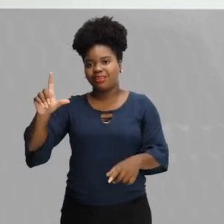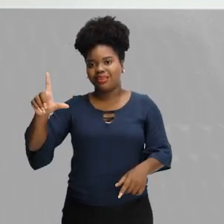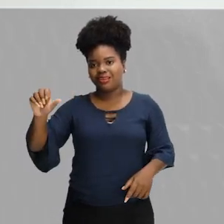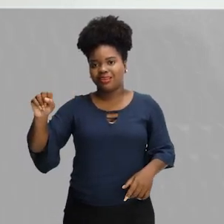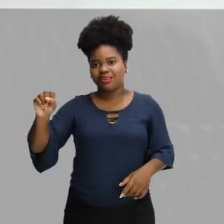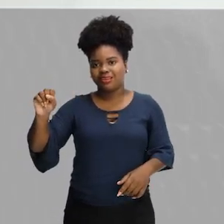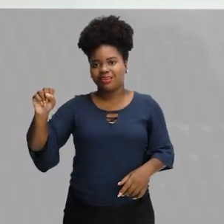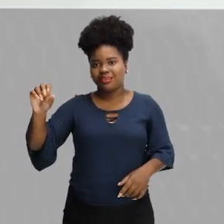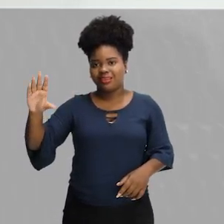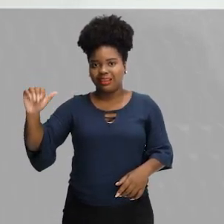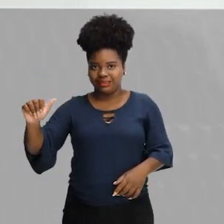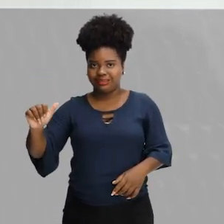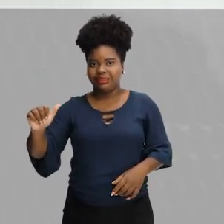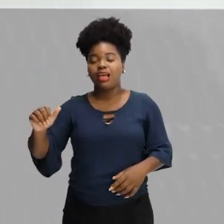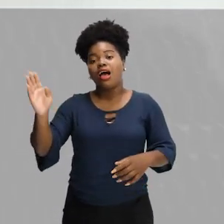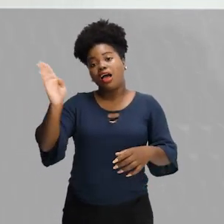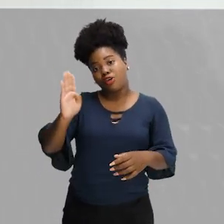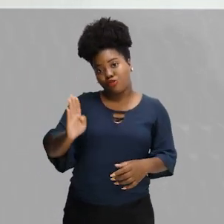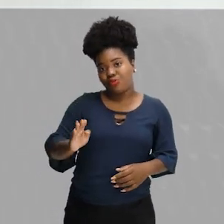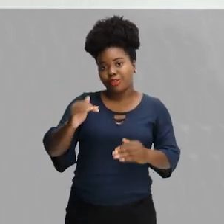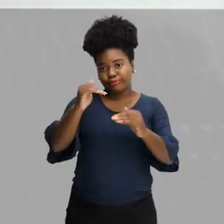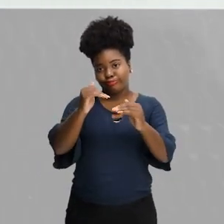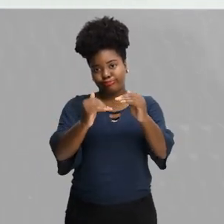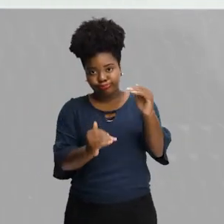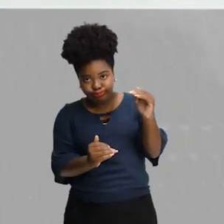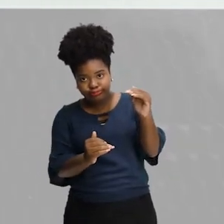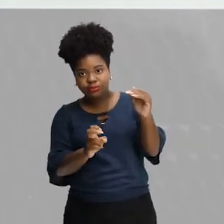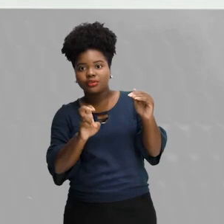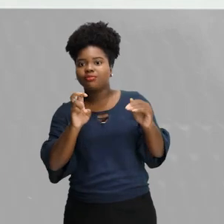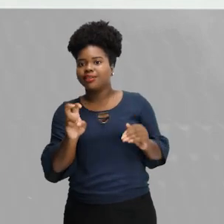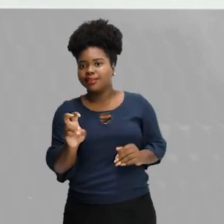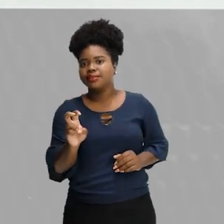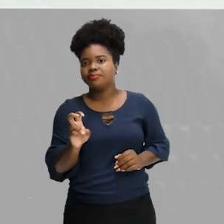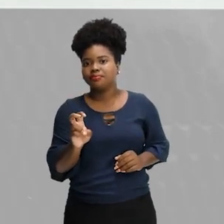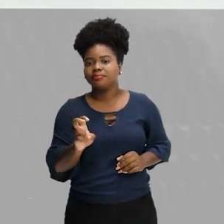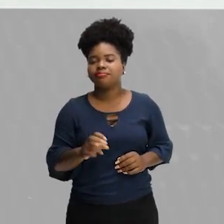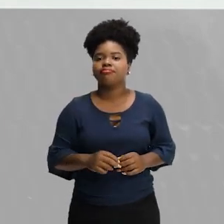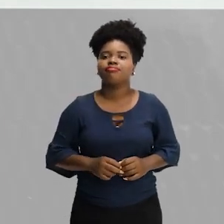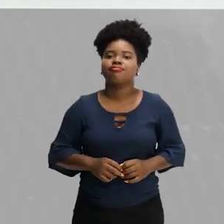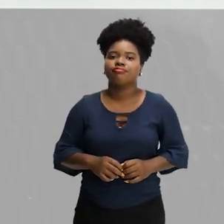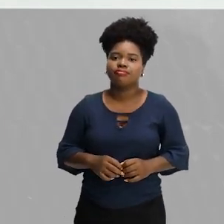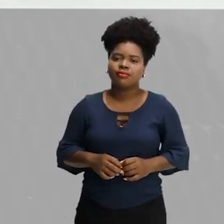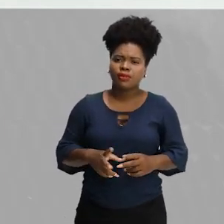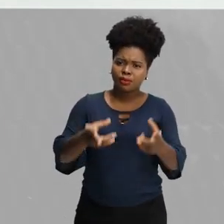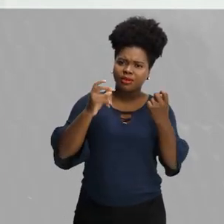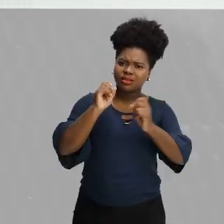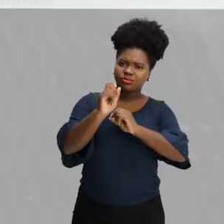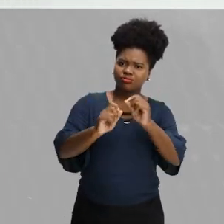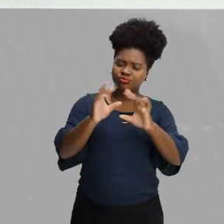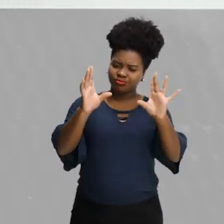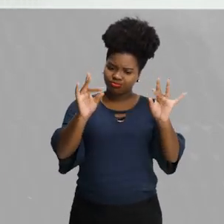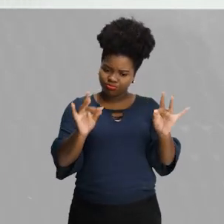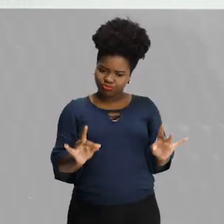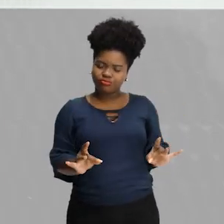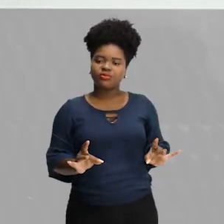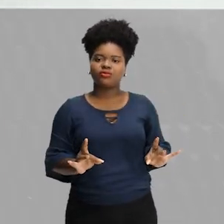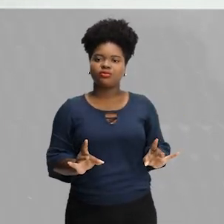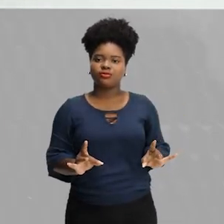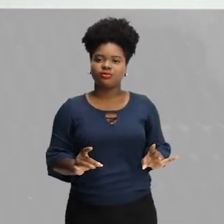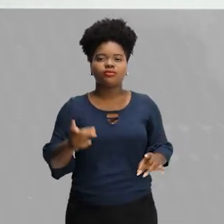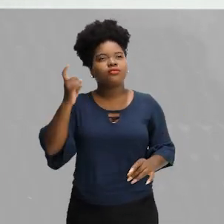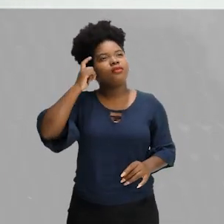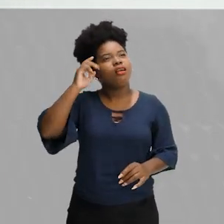para a quinta maior posição do mundo. Só que veja só, olha o detalhe. Quando eu penso